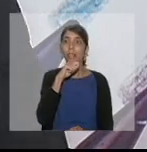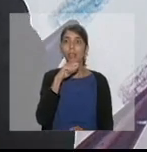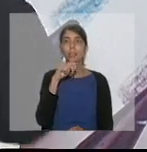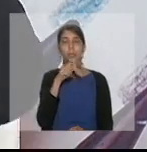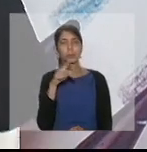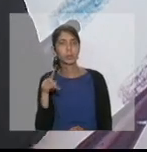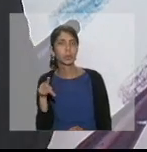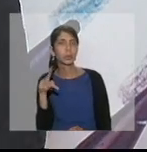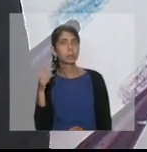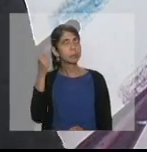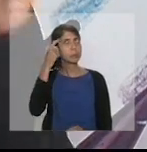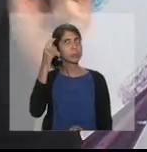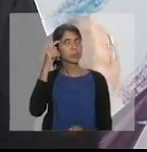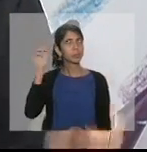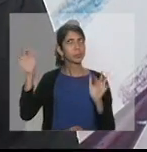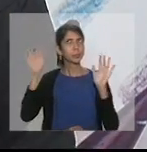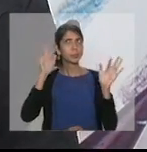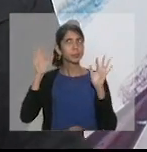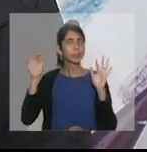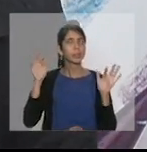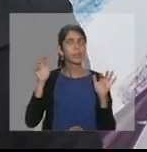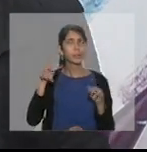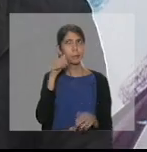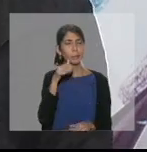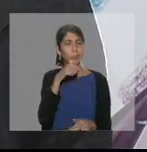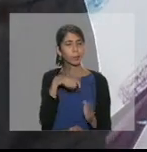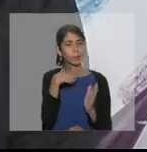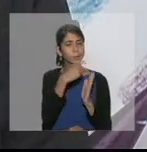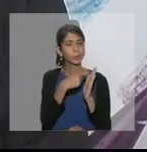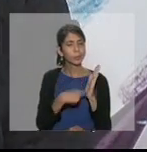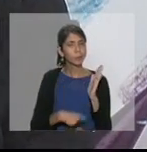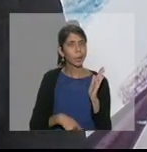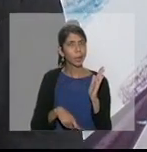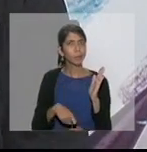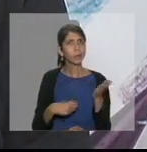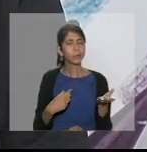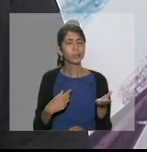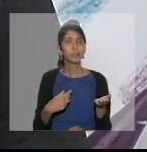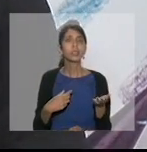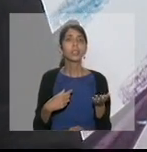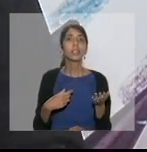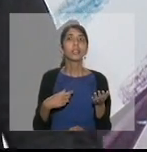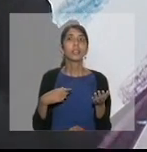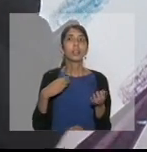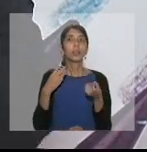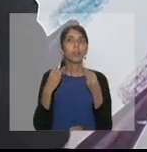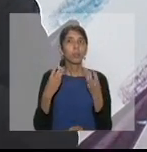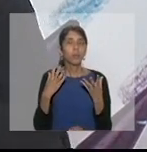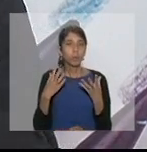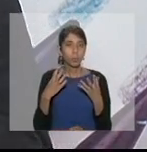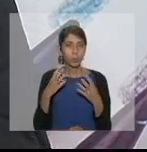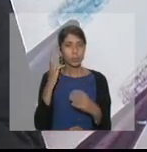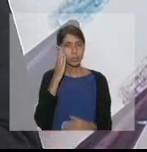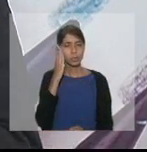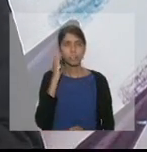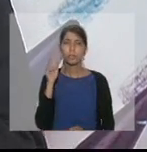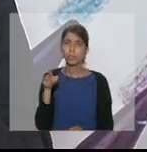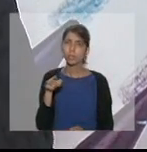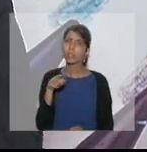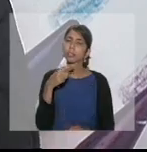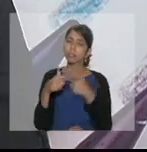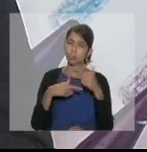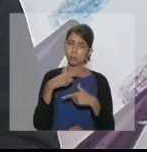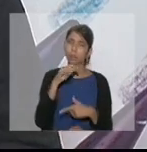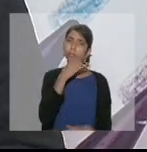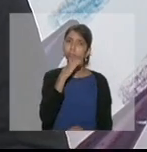os professores, o que se passa pela cabeça dessas mulheres que escrevem para os meus alunos, para os meus filhos? Pepper, eu sei que você é